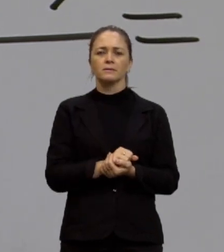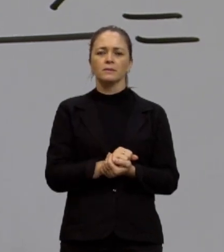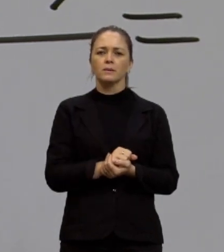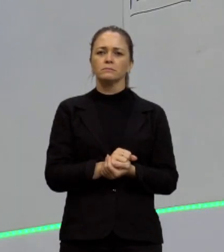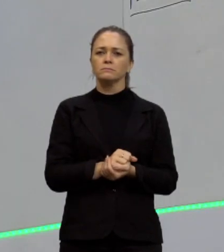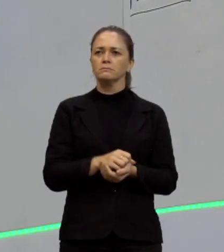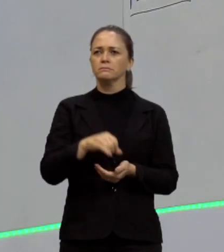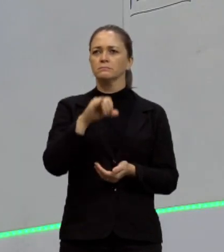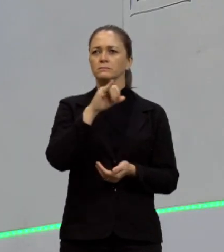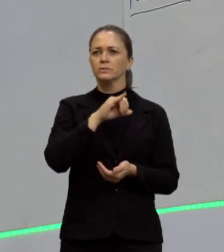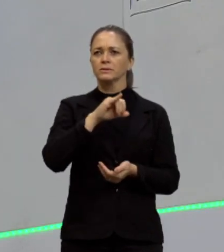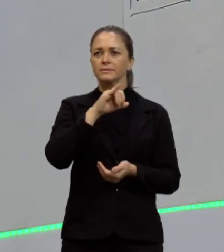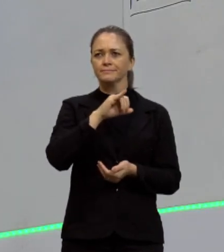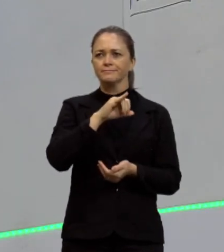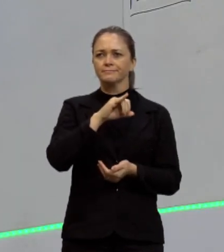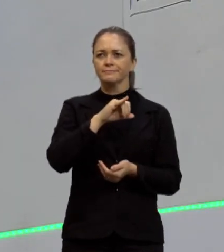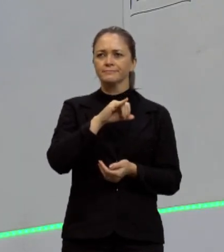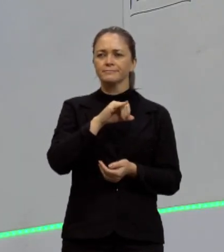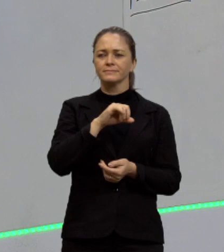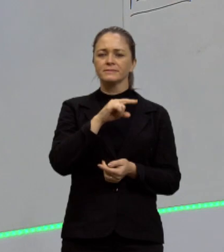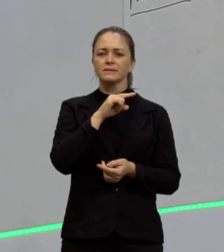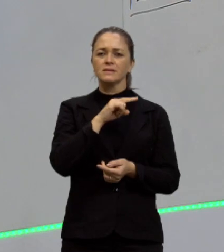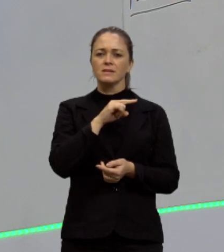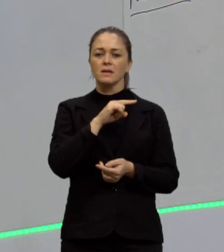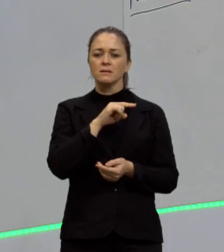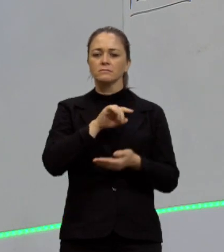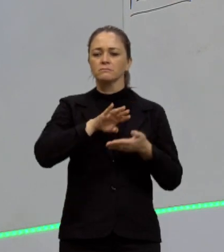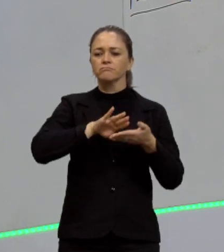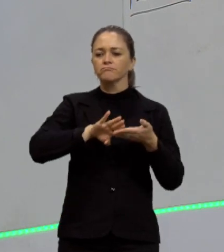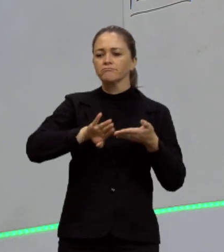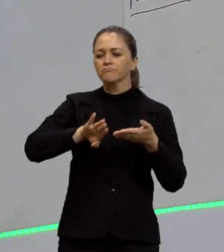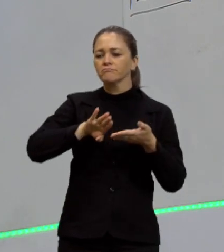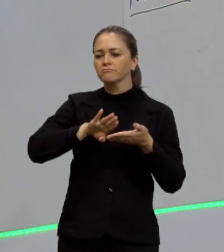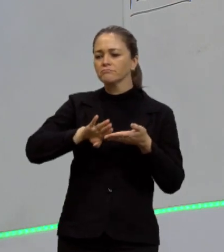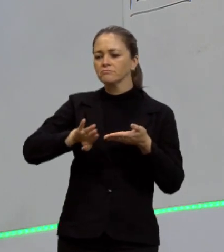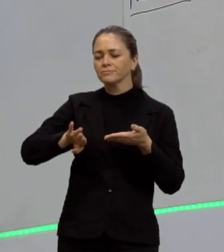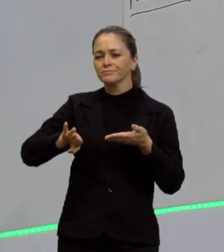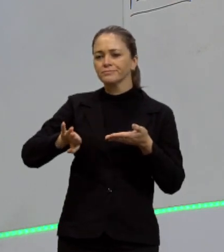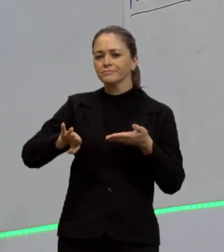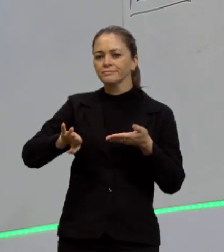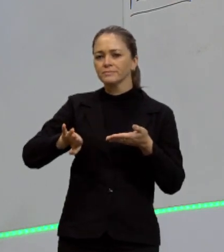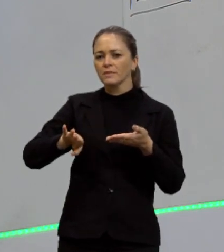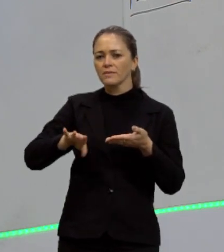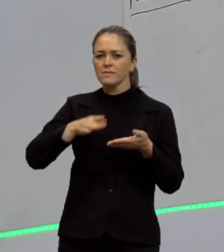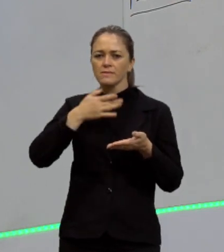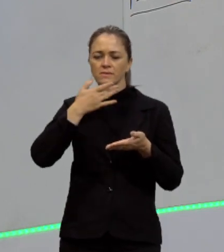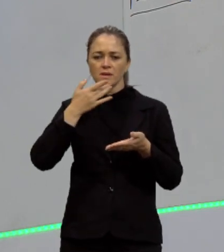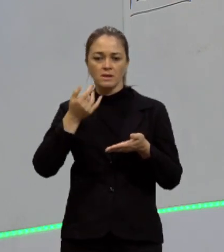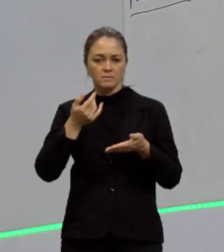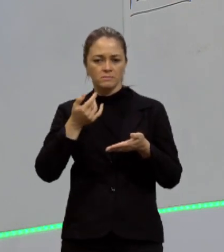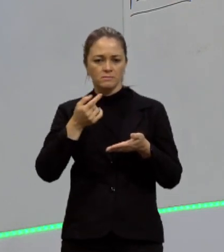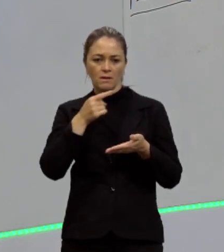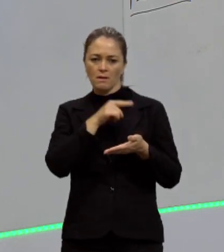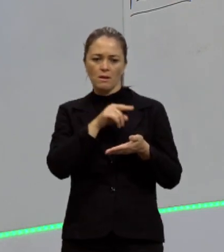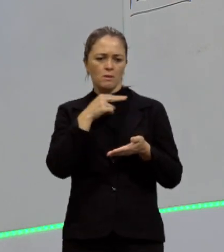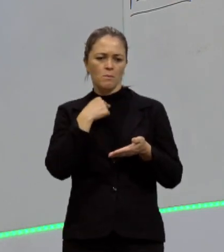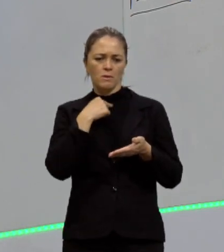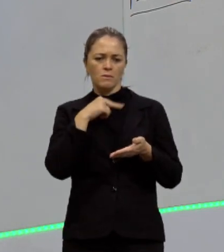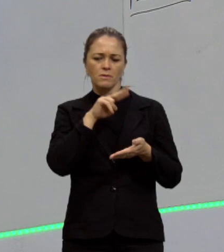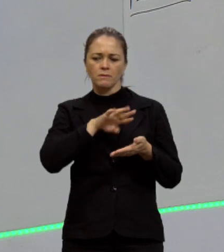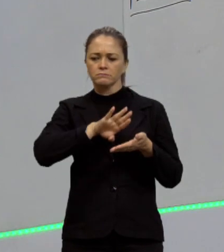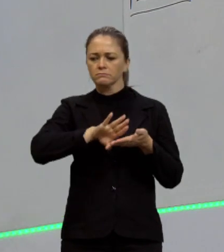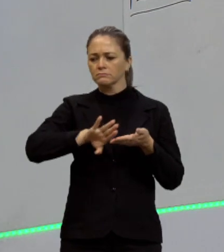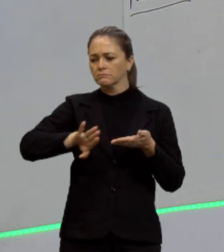muito importante, porque eu vou eliminando as possibilidades que não servem. Ah, então,